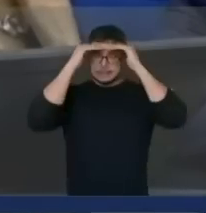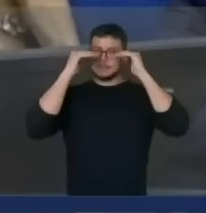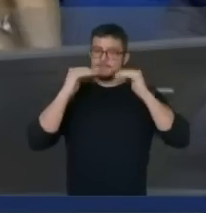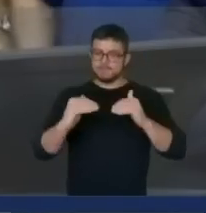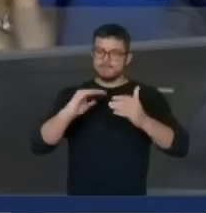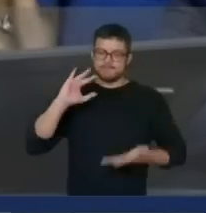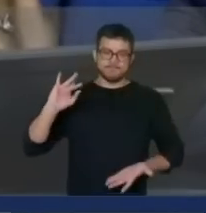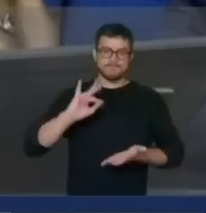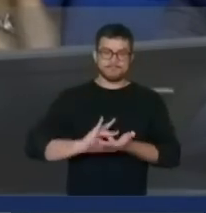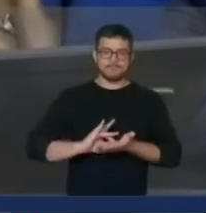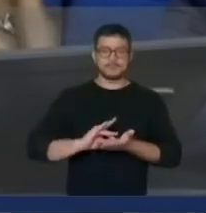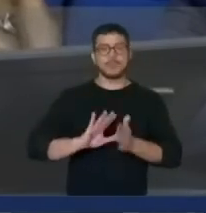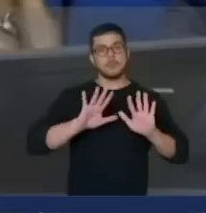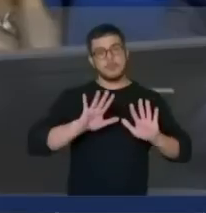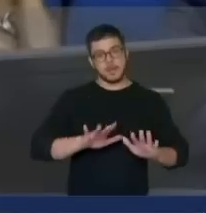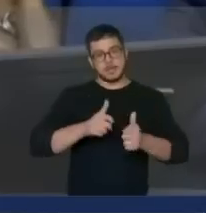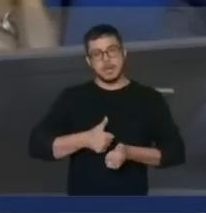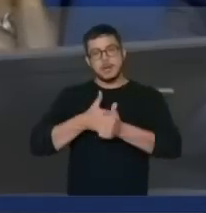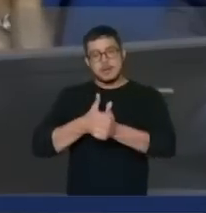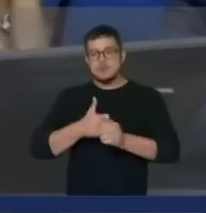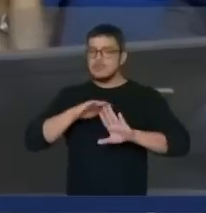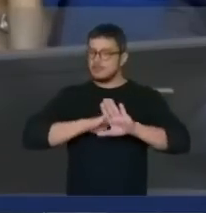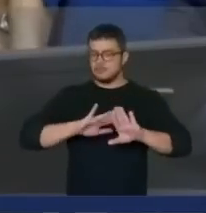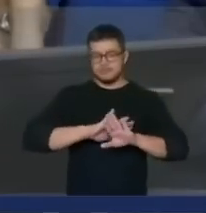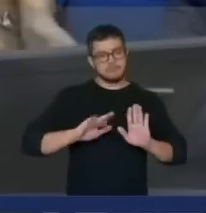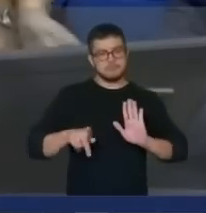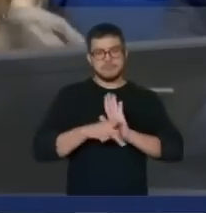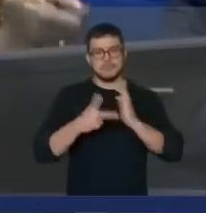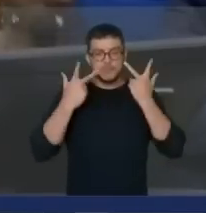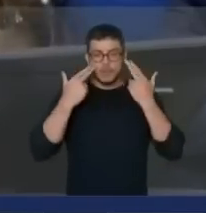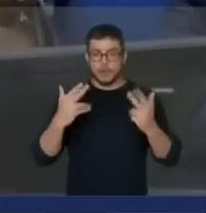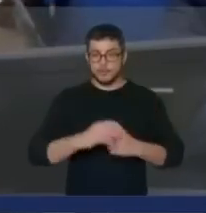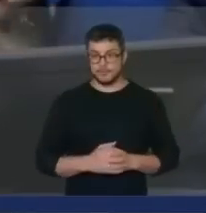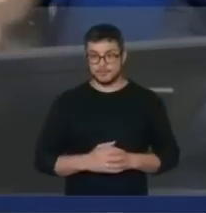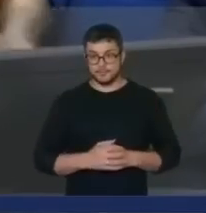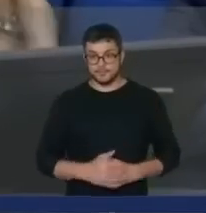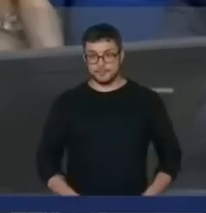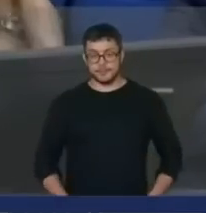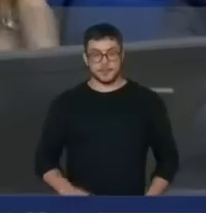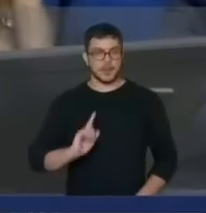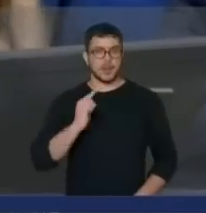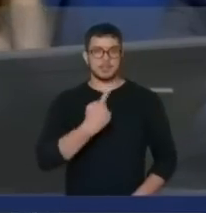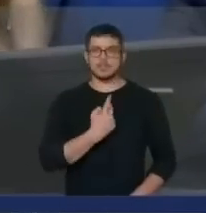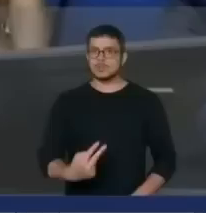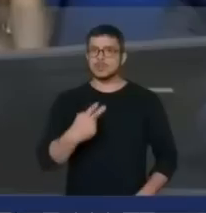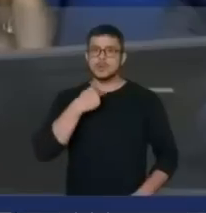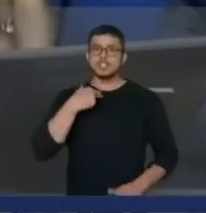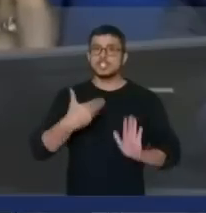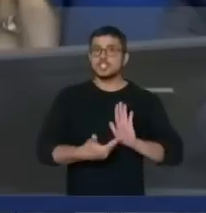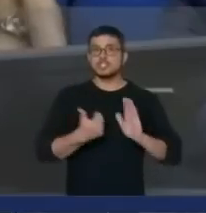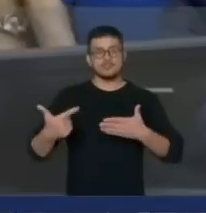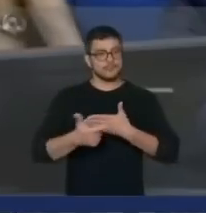e ideologias. Não dá mais para usurpar prerrogativas, interferir em decisões